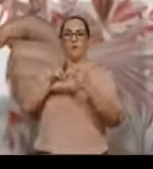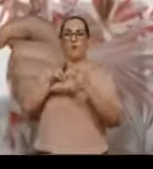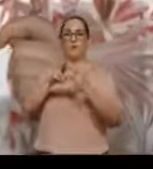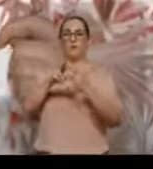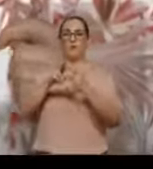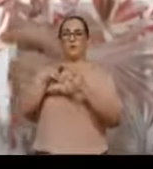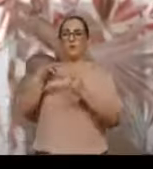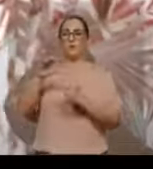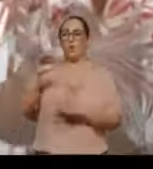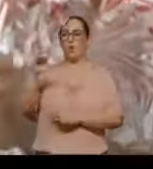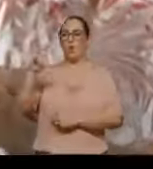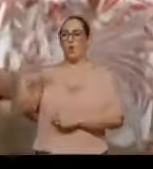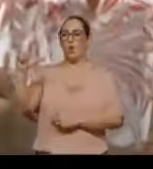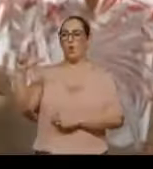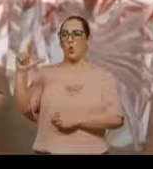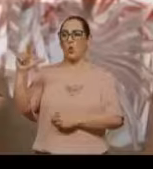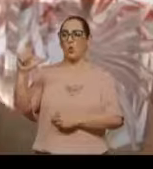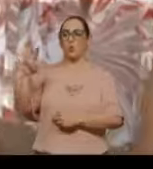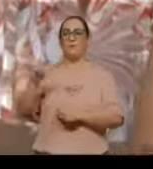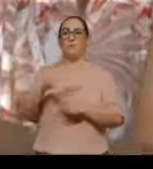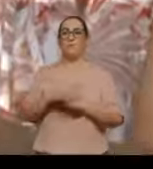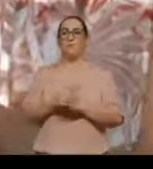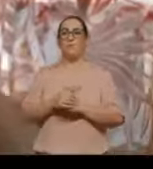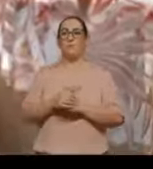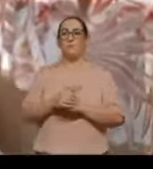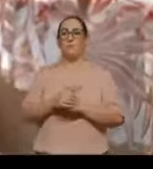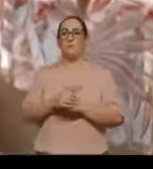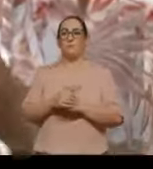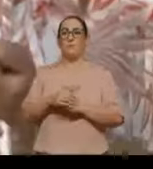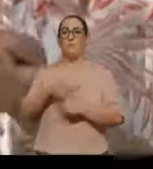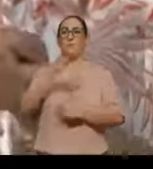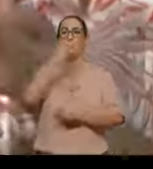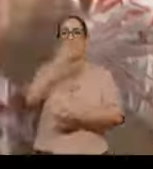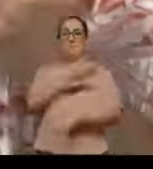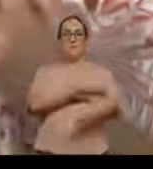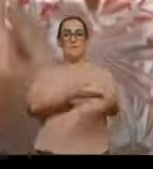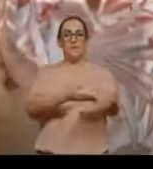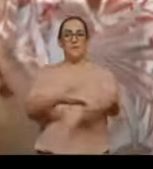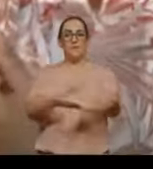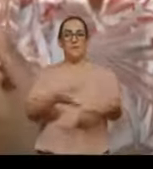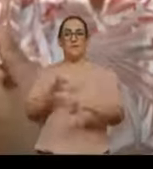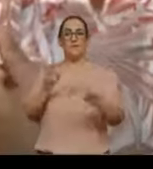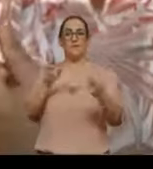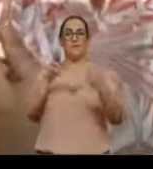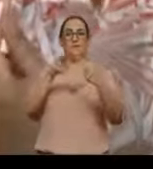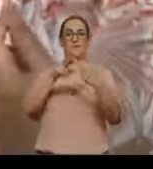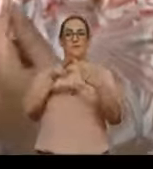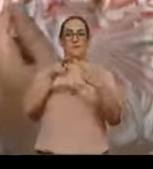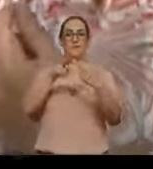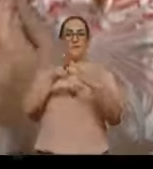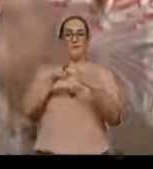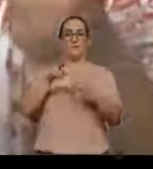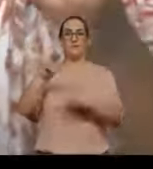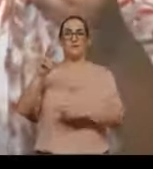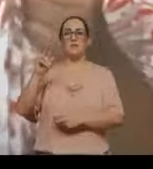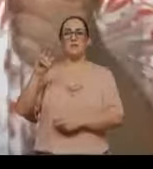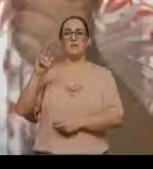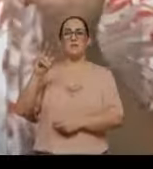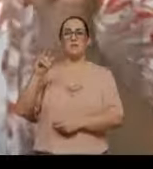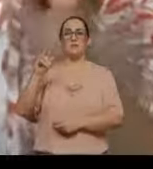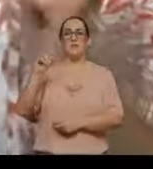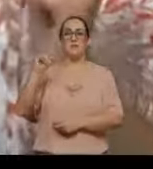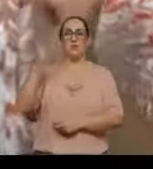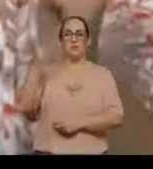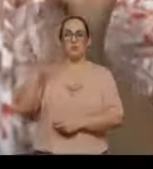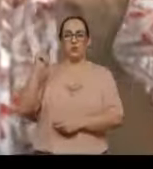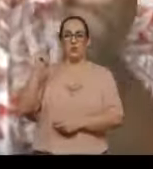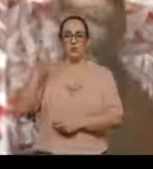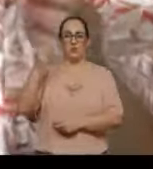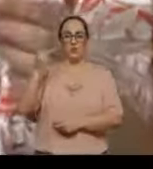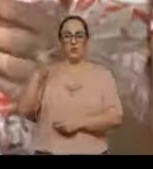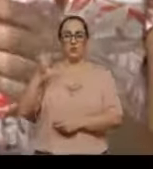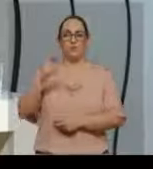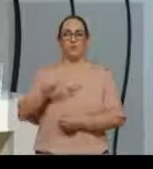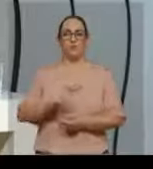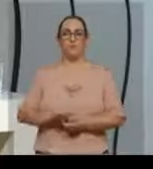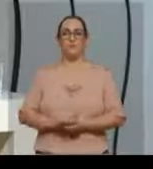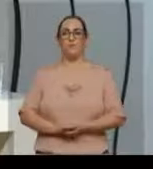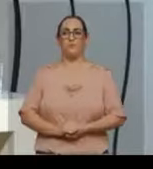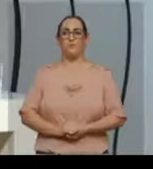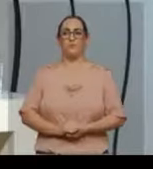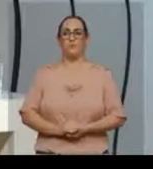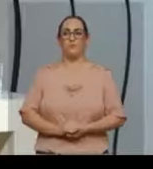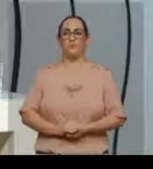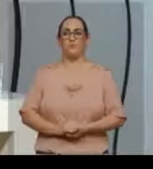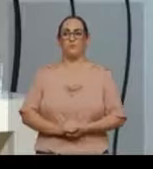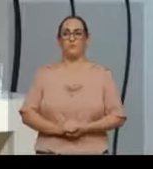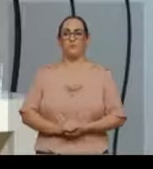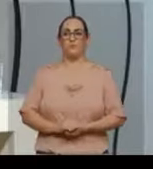meus cloros e 4 bolinhas brancas representando, então, os meus hidrogênios. Bom, o